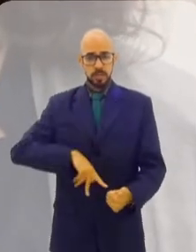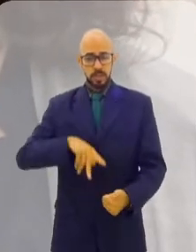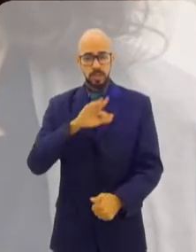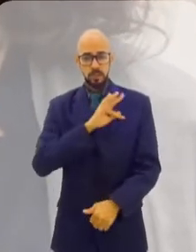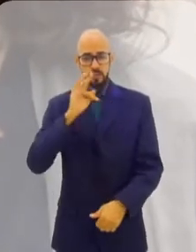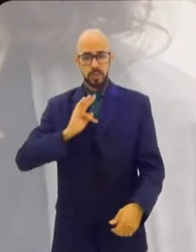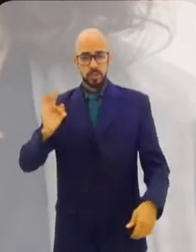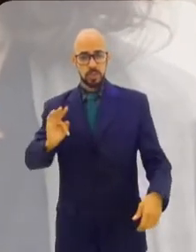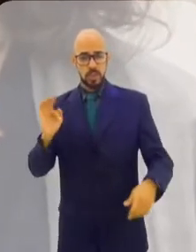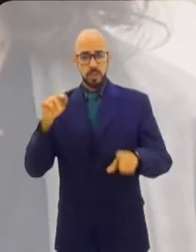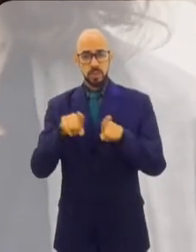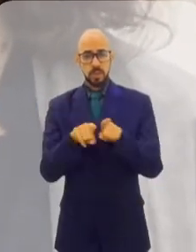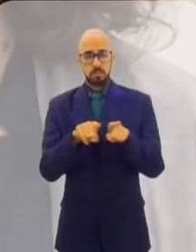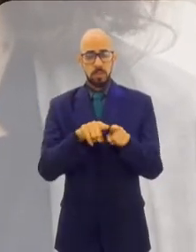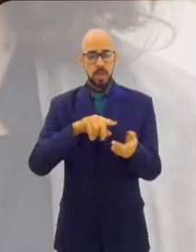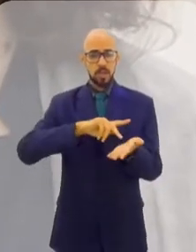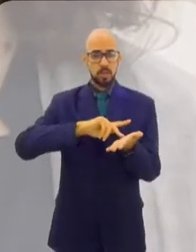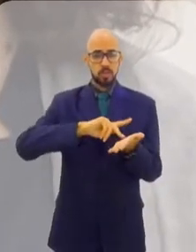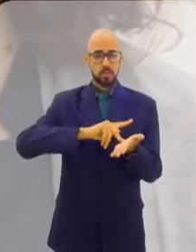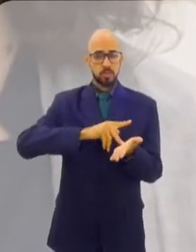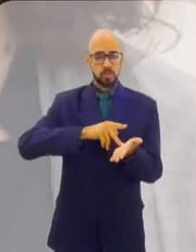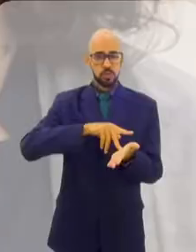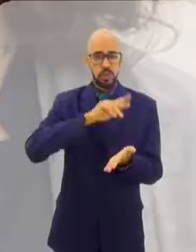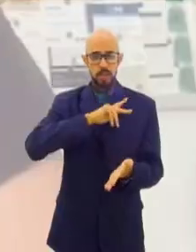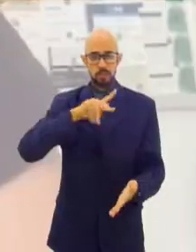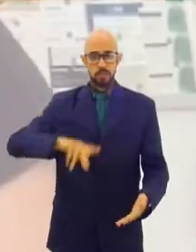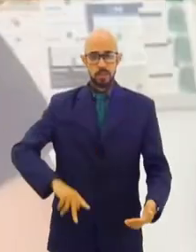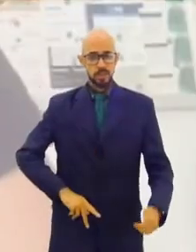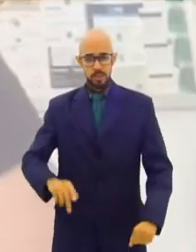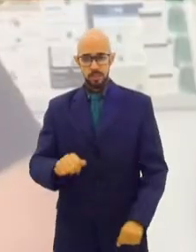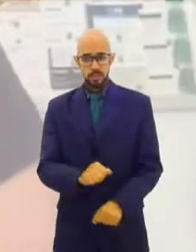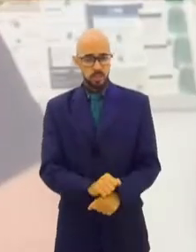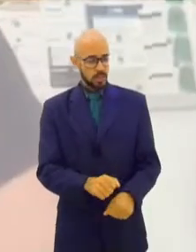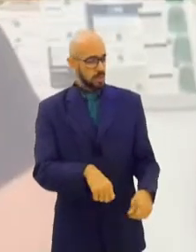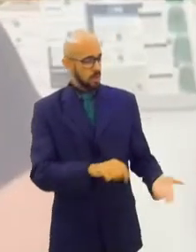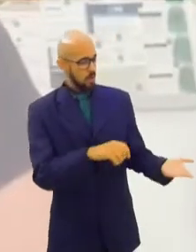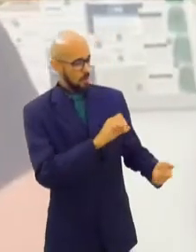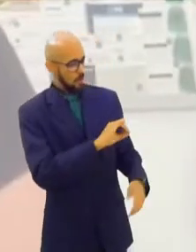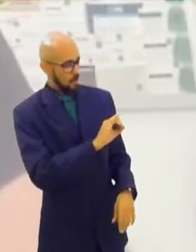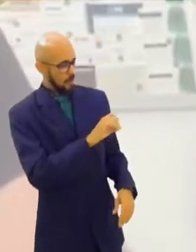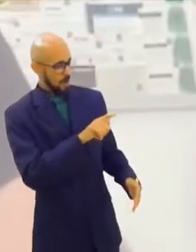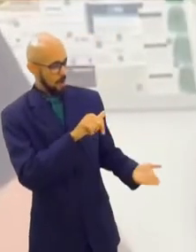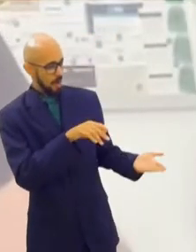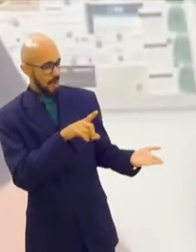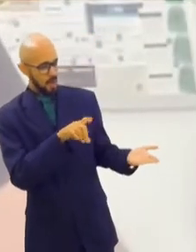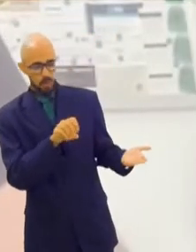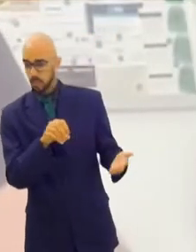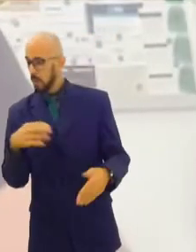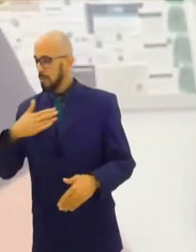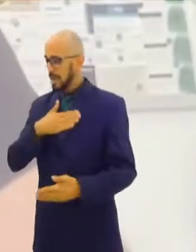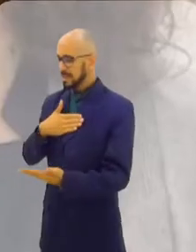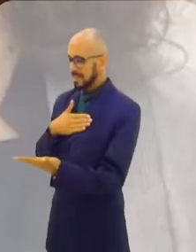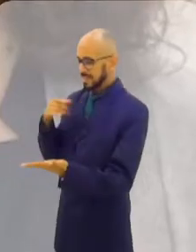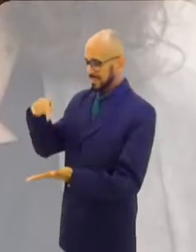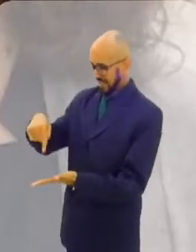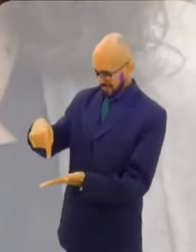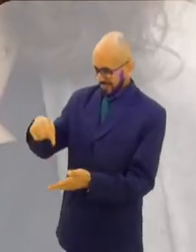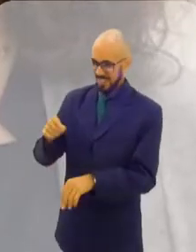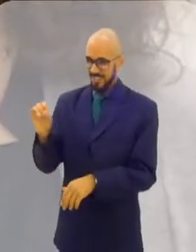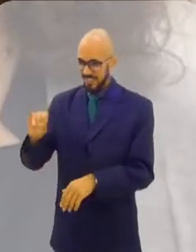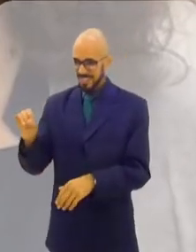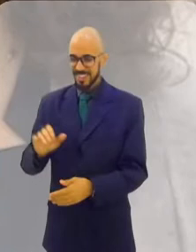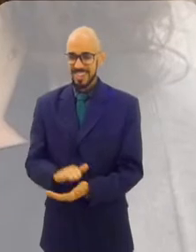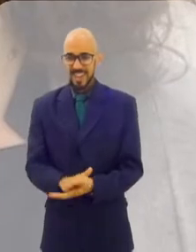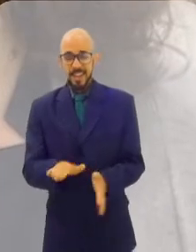presidente do sindicato da indústria audiovisual por Leonardo Olá tudo bem de novo prazer ficar pedindo com você você